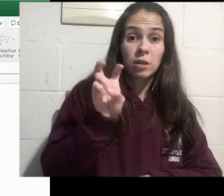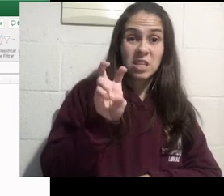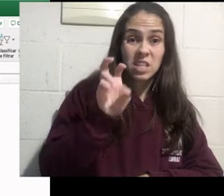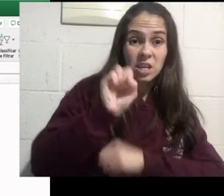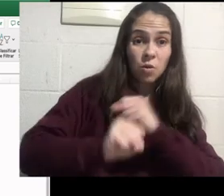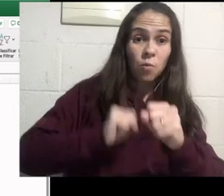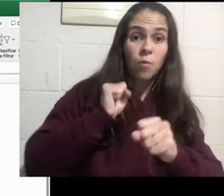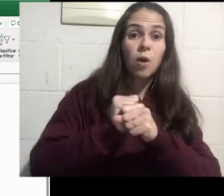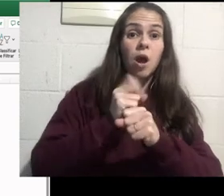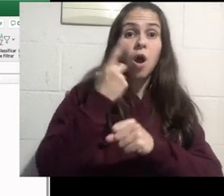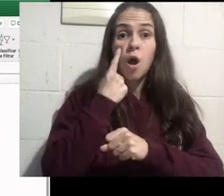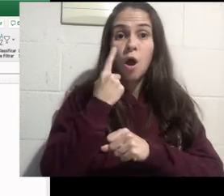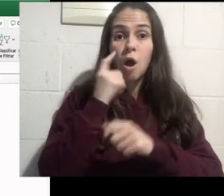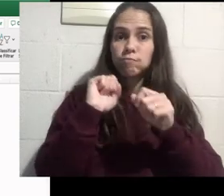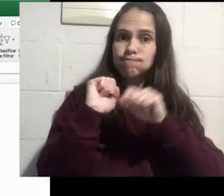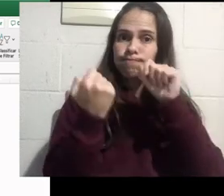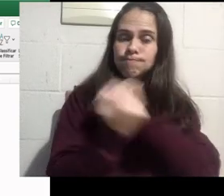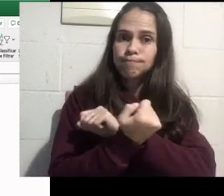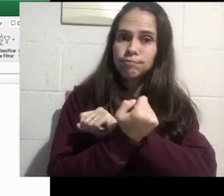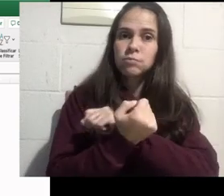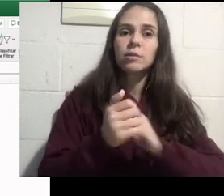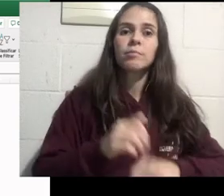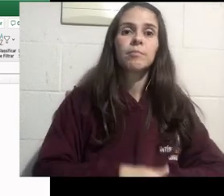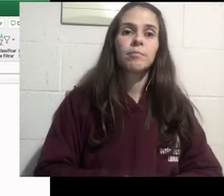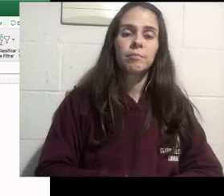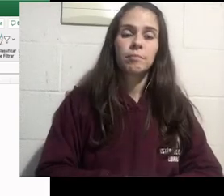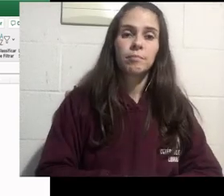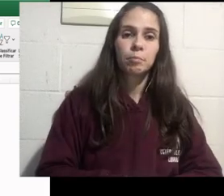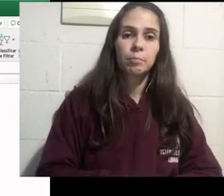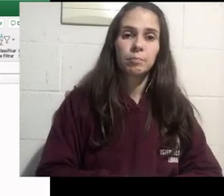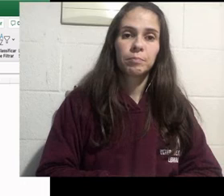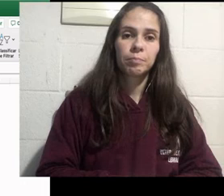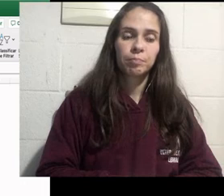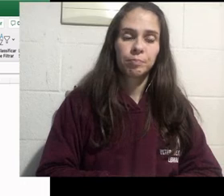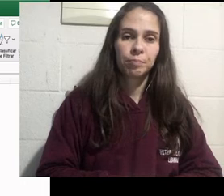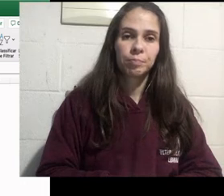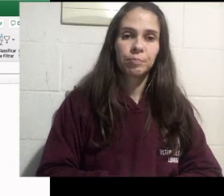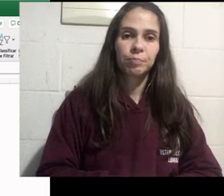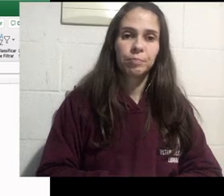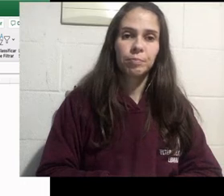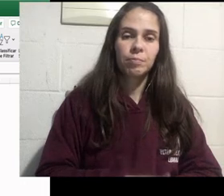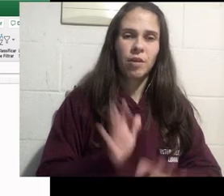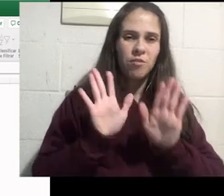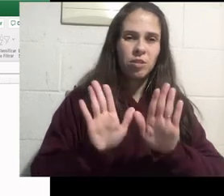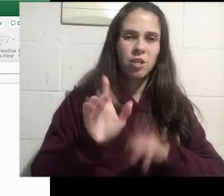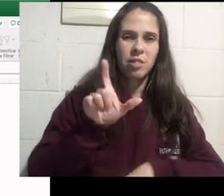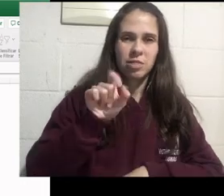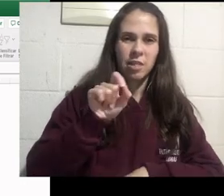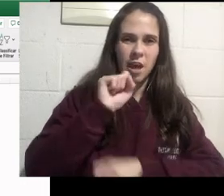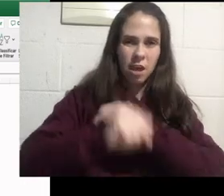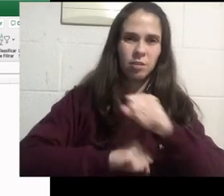anos, vejam que ajusta aqui para 1,29, o valor da depreciação ele já ajustou lá, ok? Então, vou deixar os 10 anos como